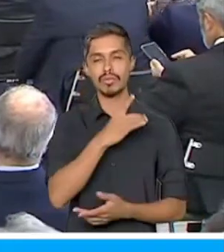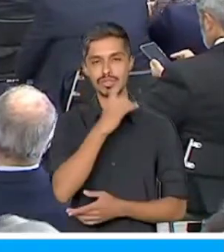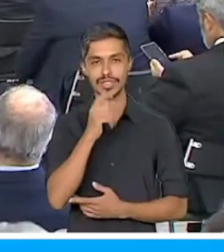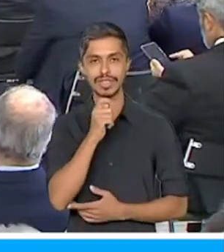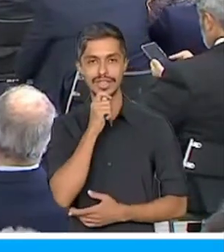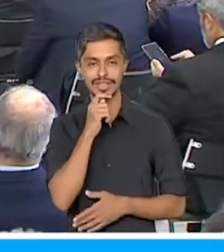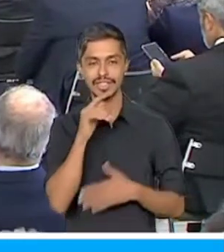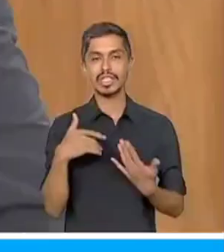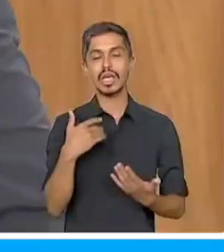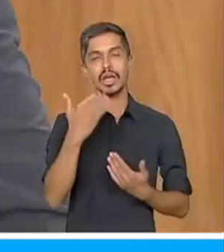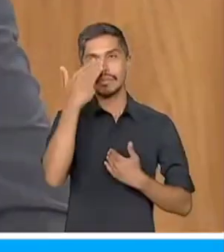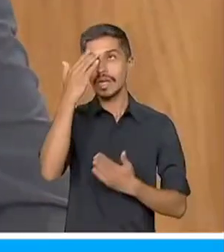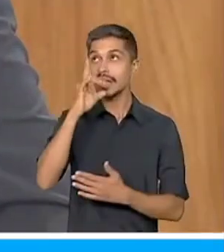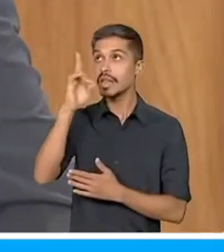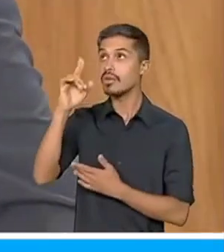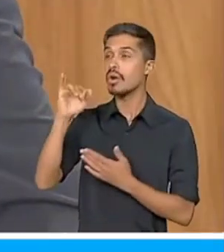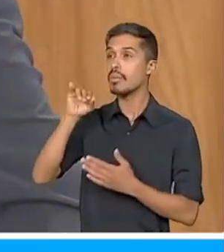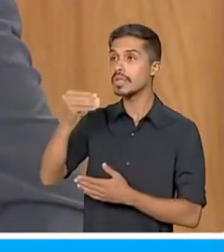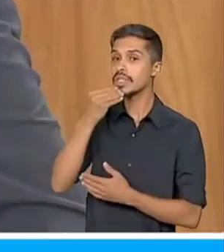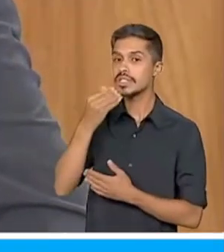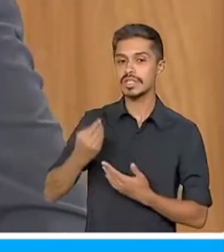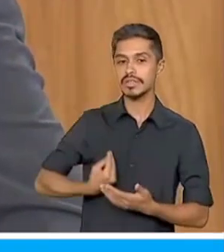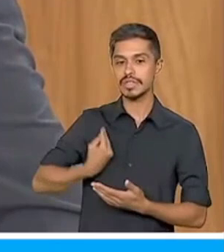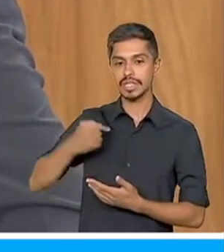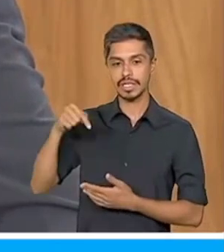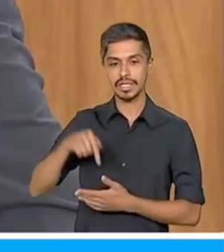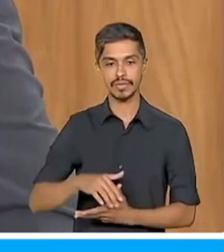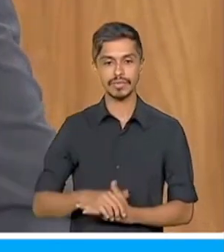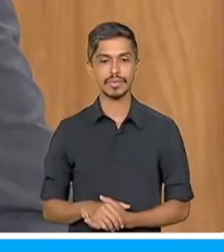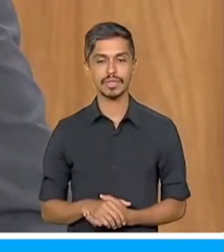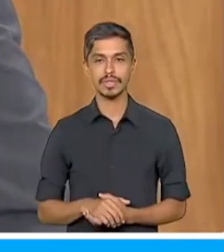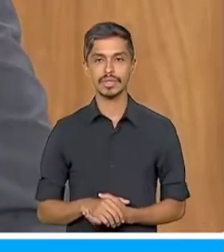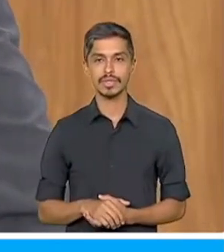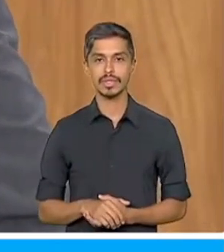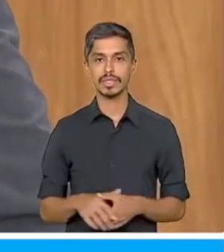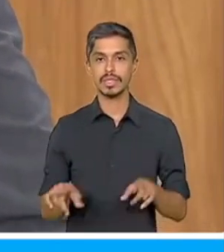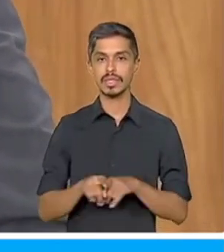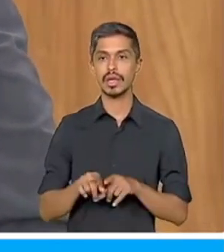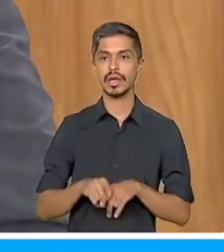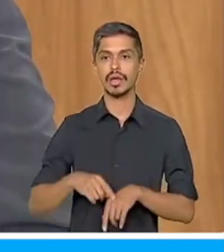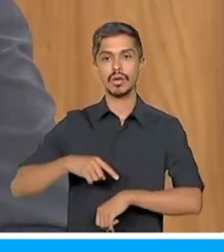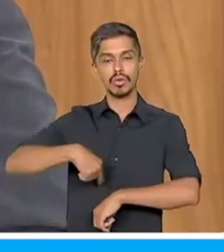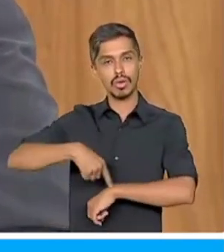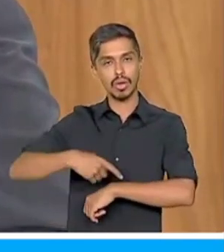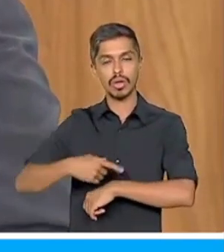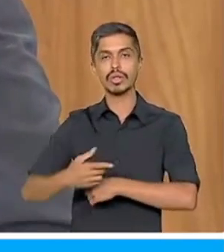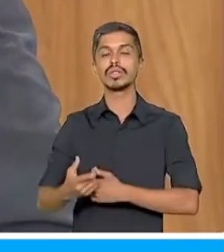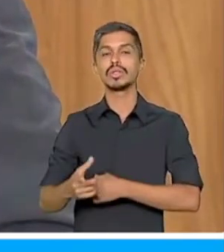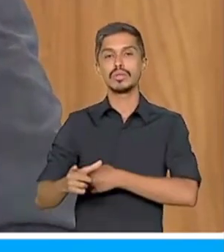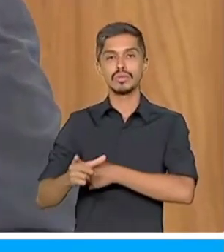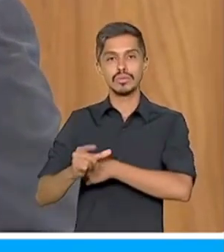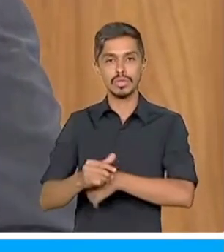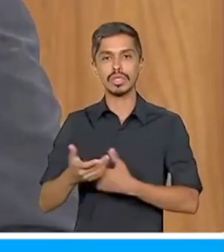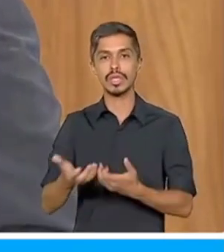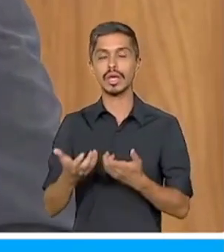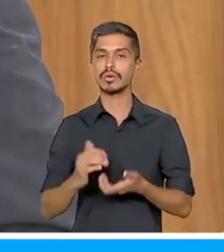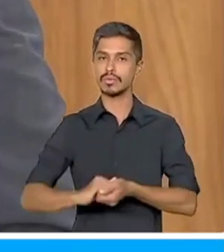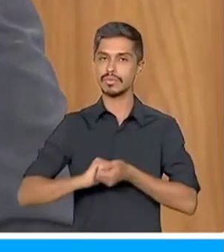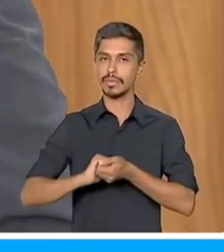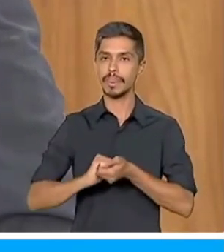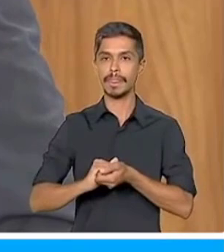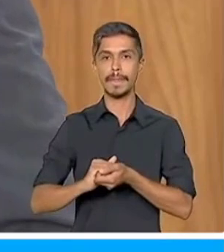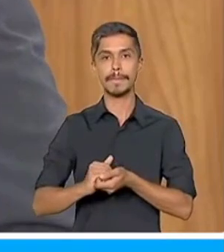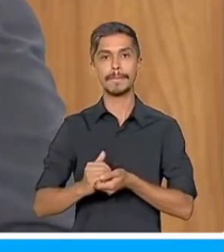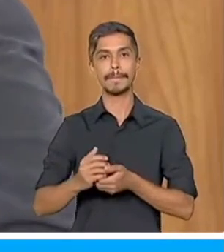aí recebendo recursos para São Paulo. Claro que a gente já fez um vídeo curto, né? Claro que a gente já fez um vídeo